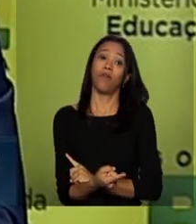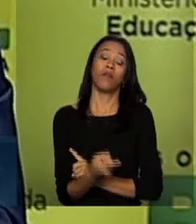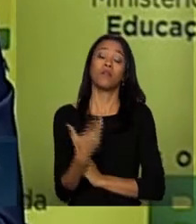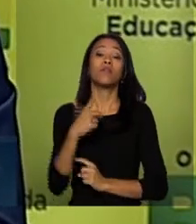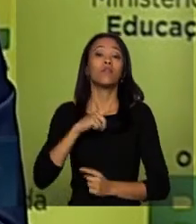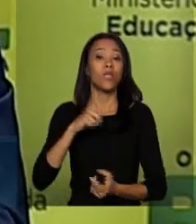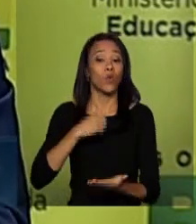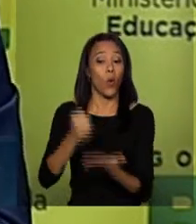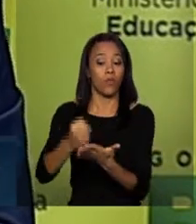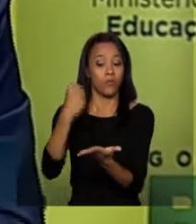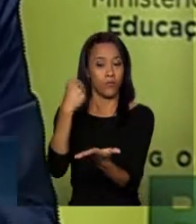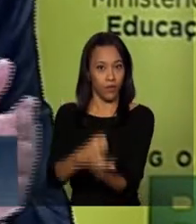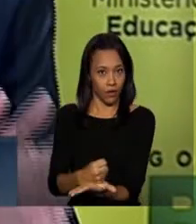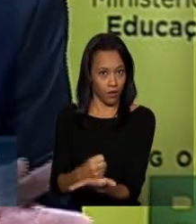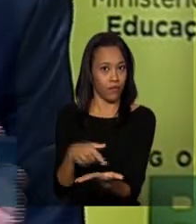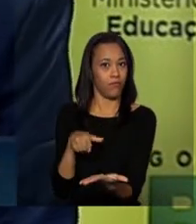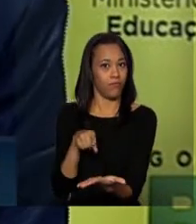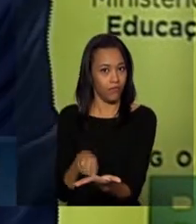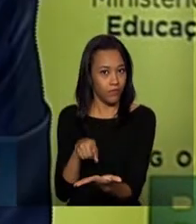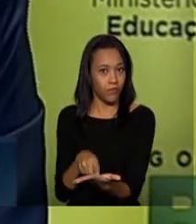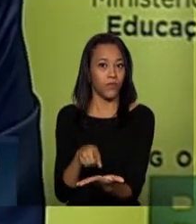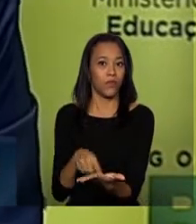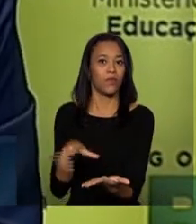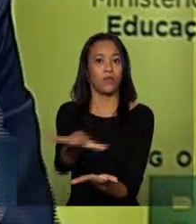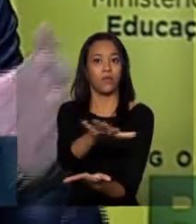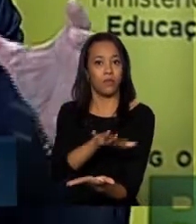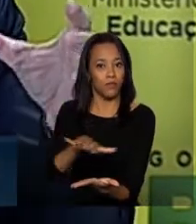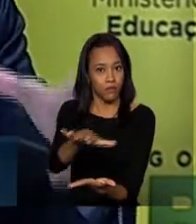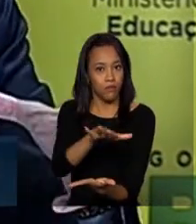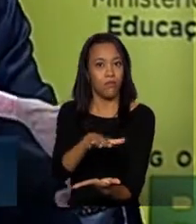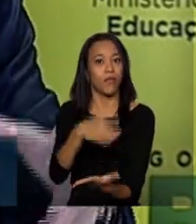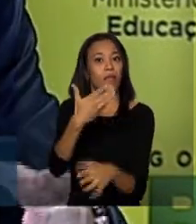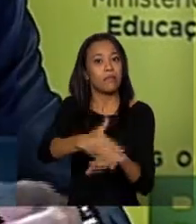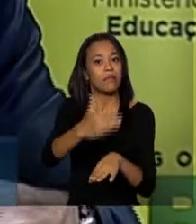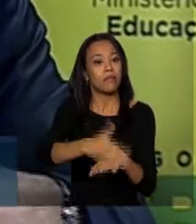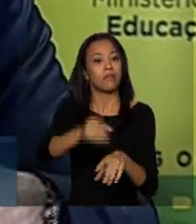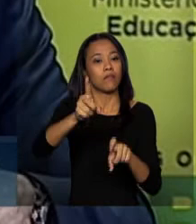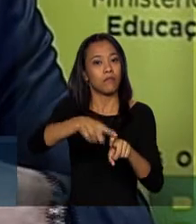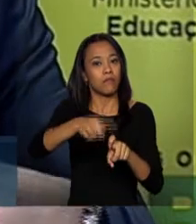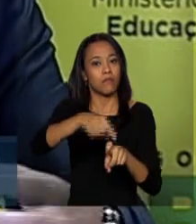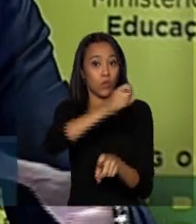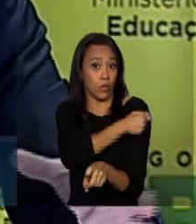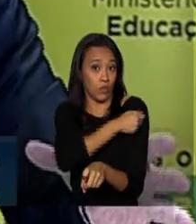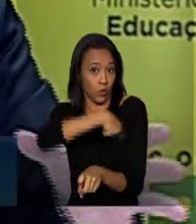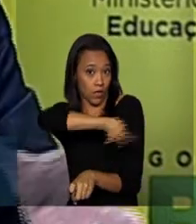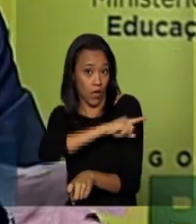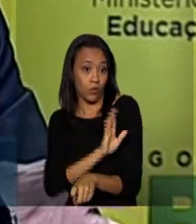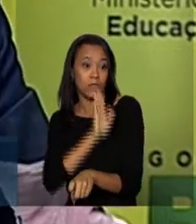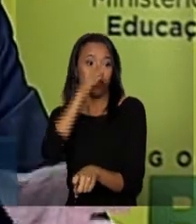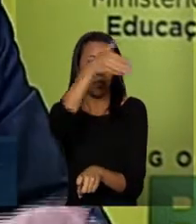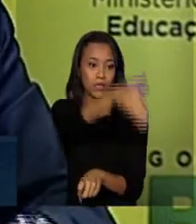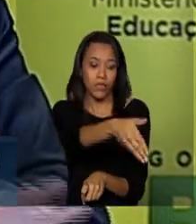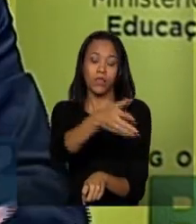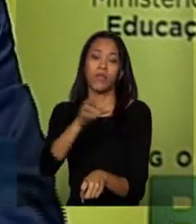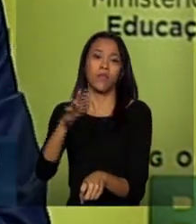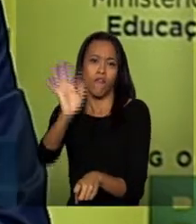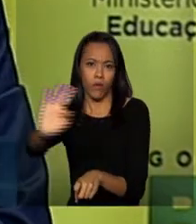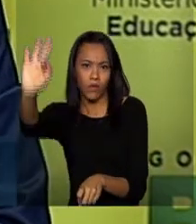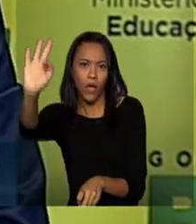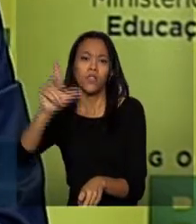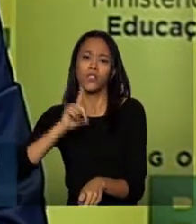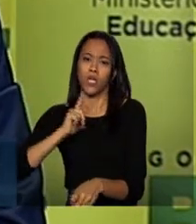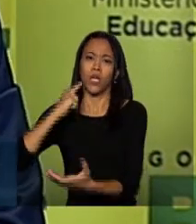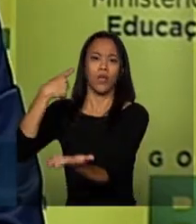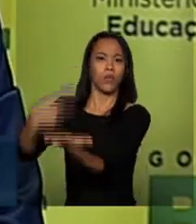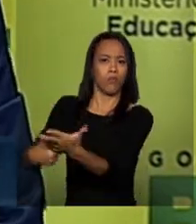contrato organizativo de ação de ensino e saúde, certo? Que é um contrato em que todas as partes envolvidas assumem